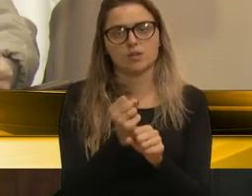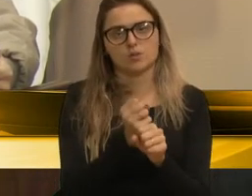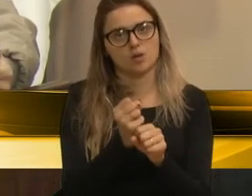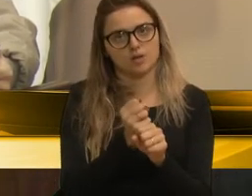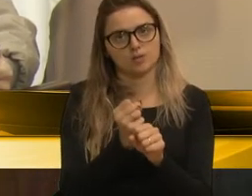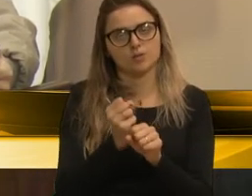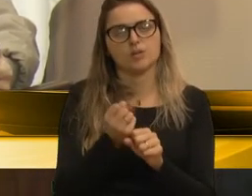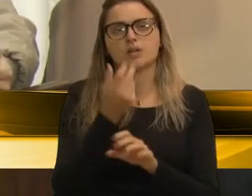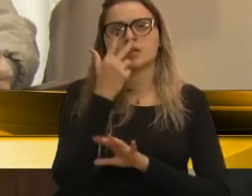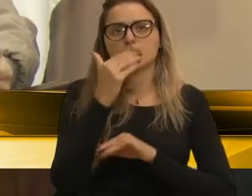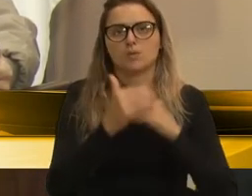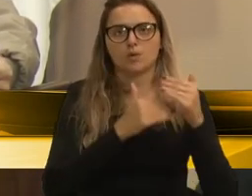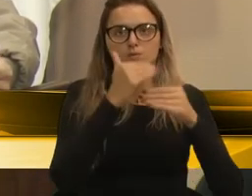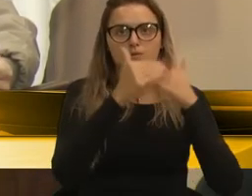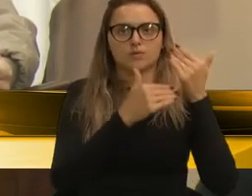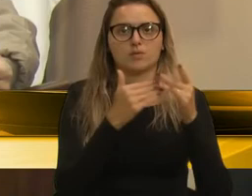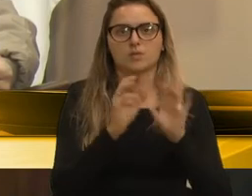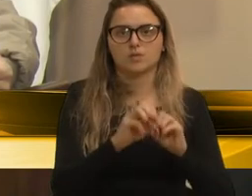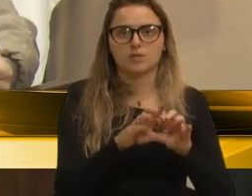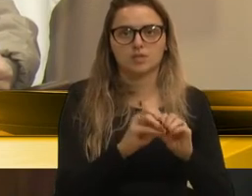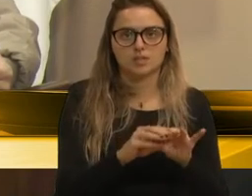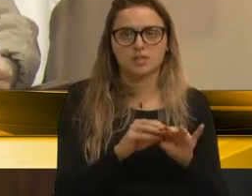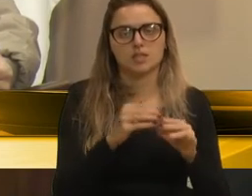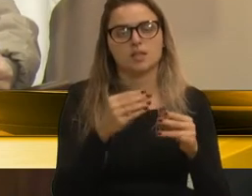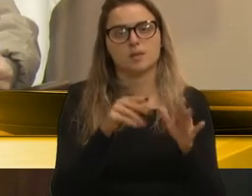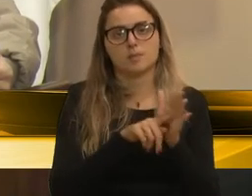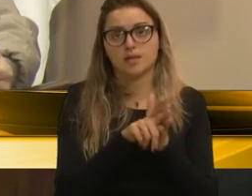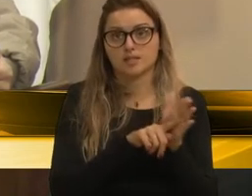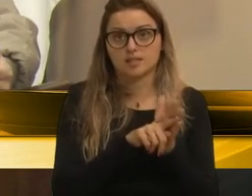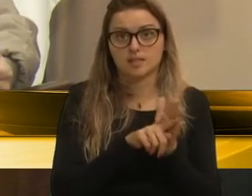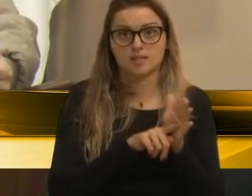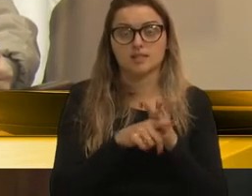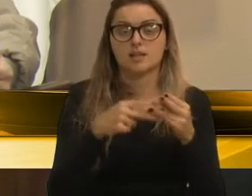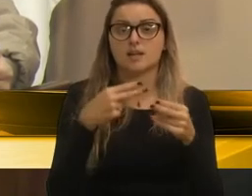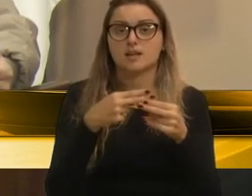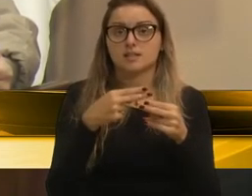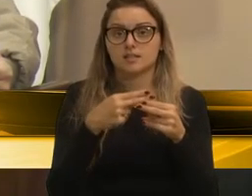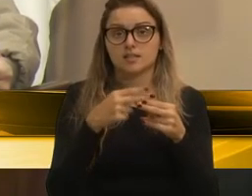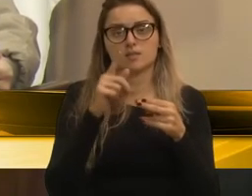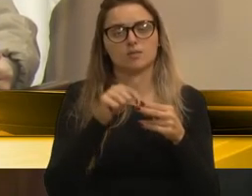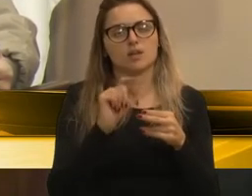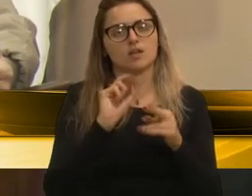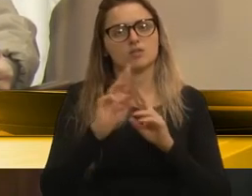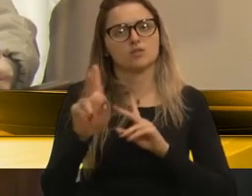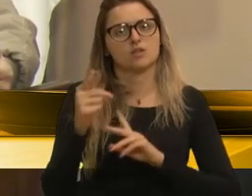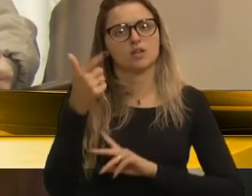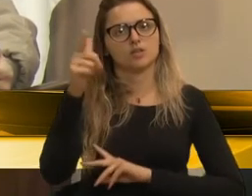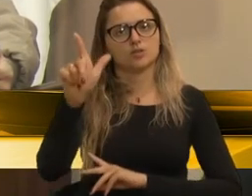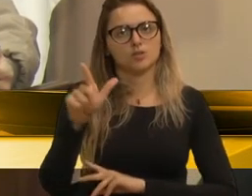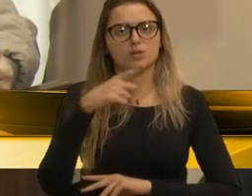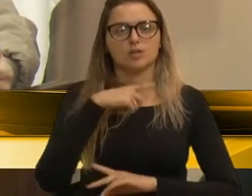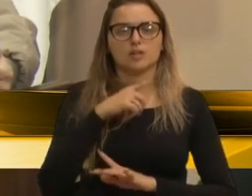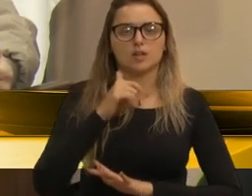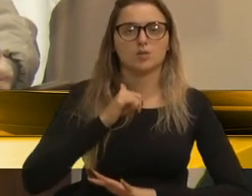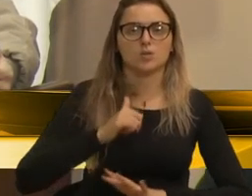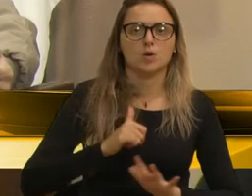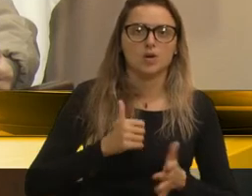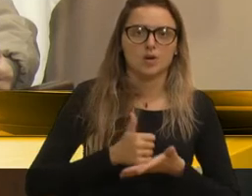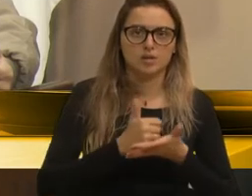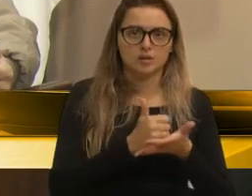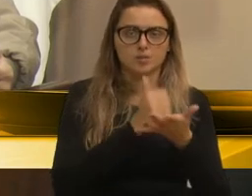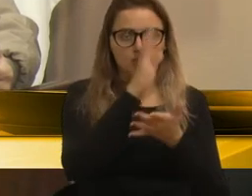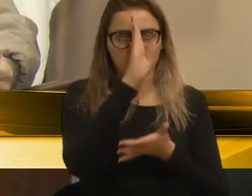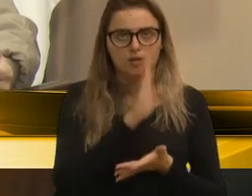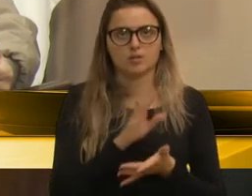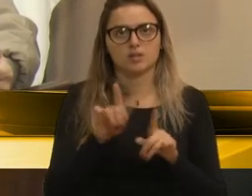como o desenvolvimento de ações de ensino, pesquisa e extensão, que diferem nossa instituição de outras, assegurando as bolsas e os auxílios envolvidos em